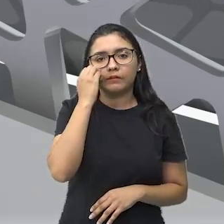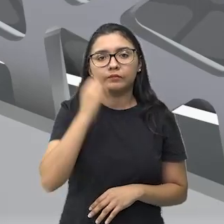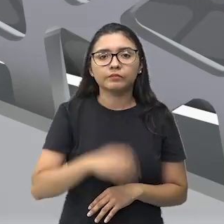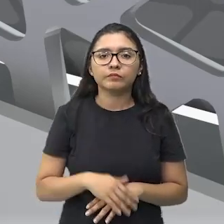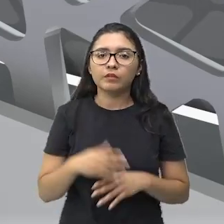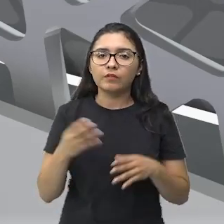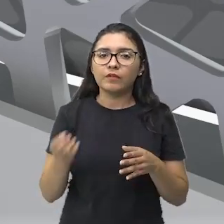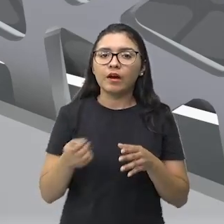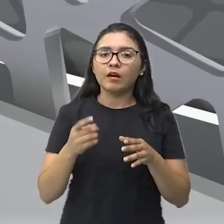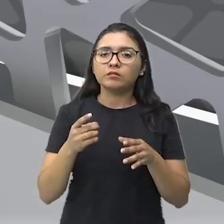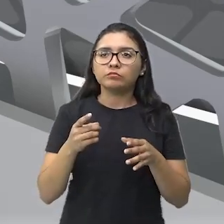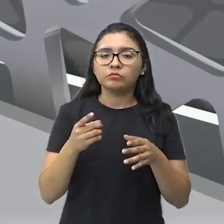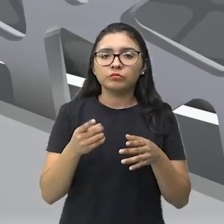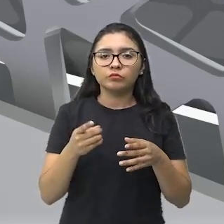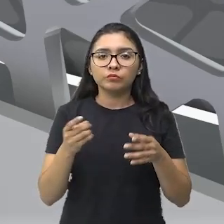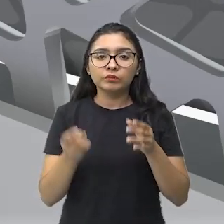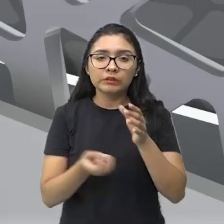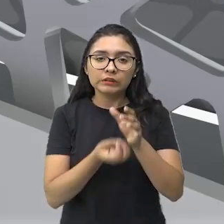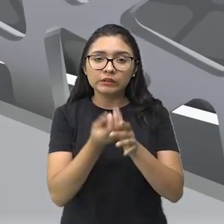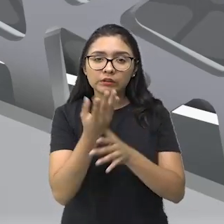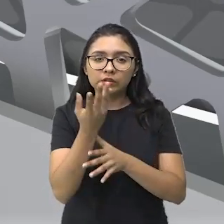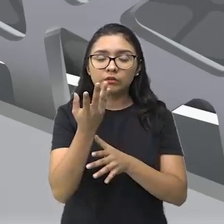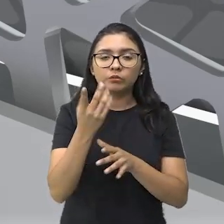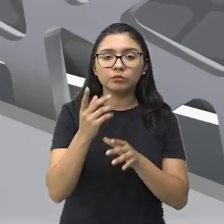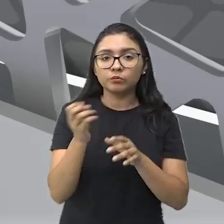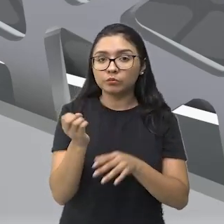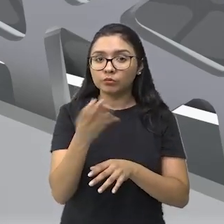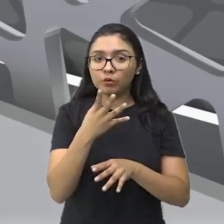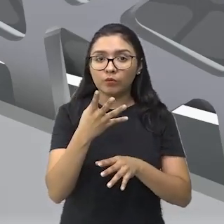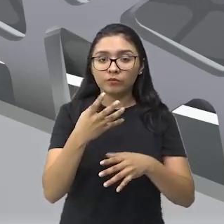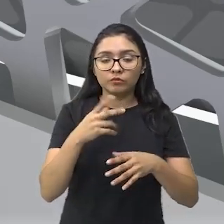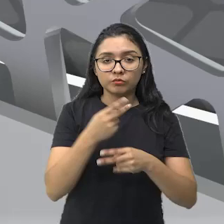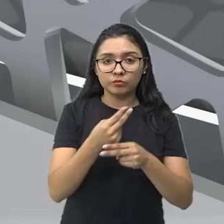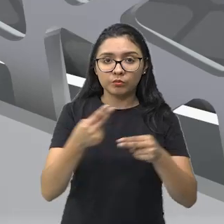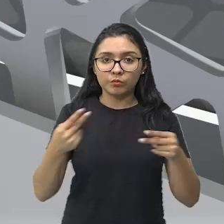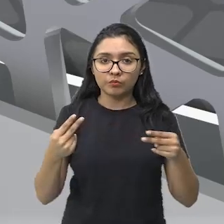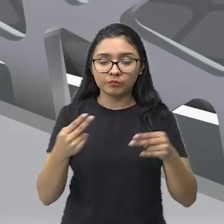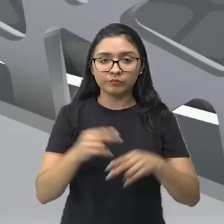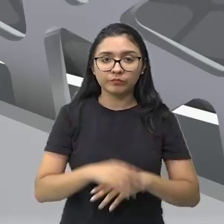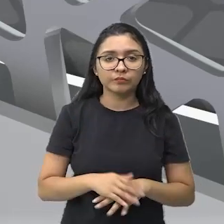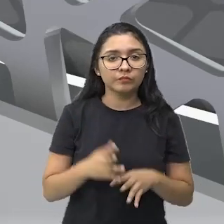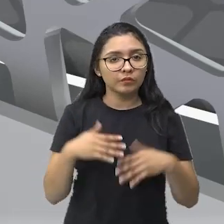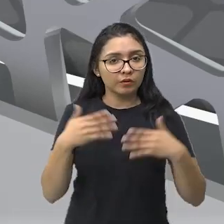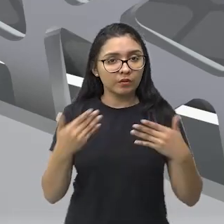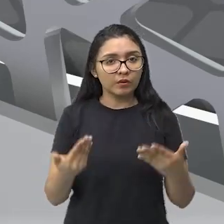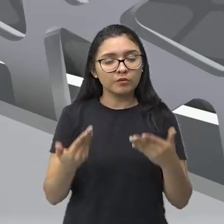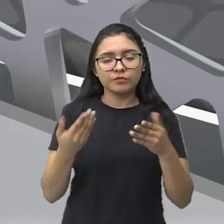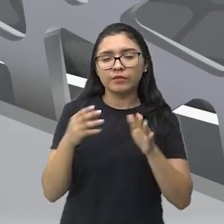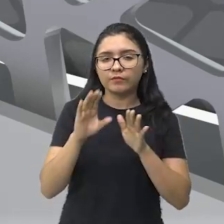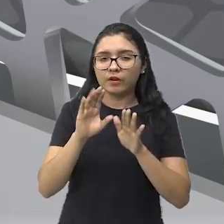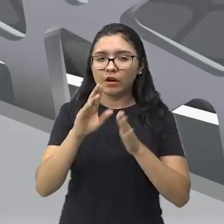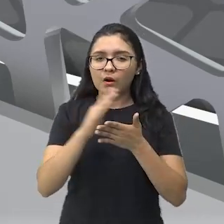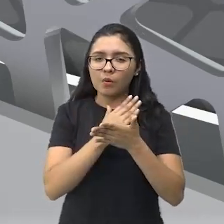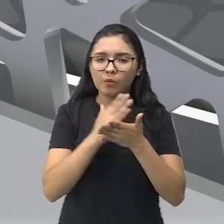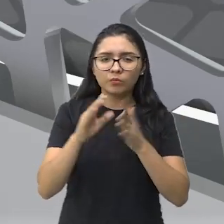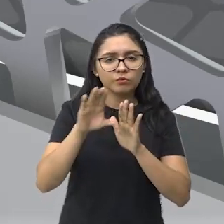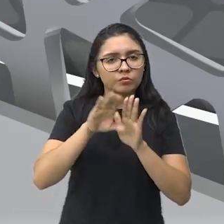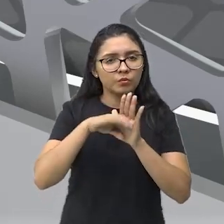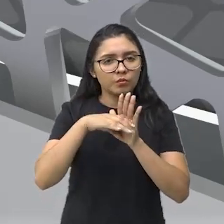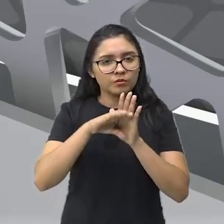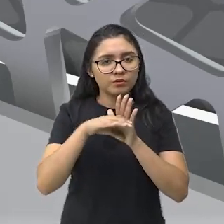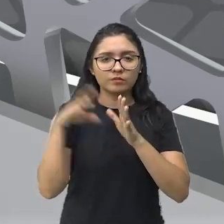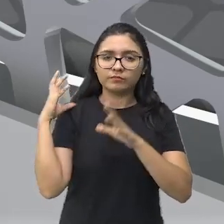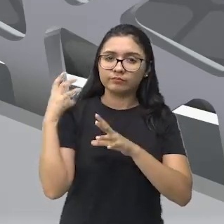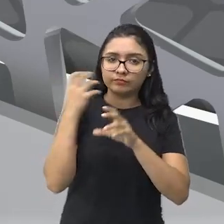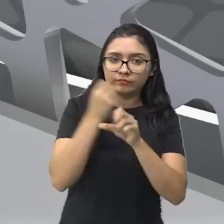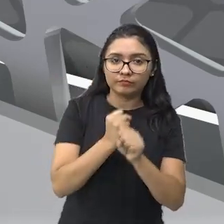agregando novos elementos, nova forma de se manifestar. Ok? Então, nós vamos ver alguma coisa, os conceitos que nós já vimos durante